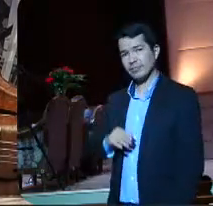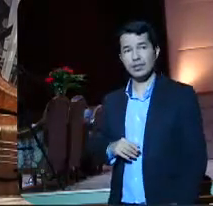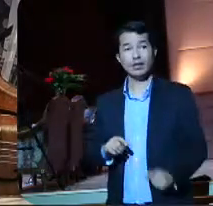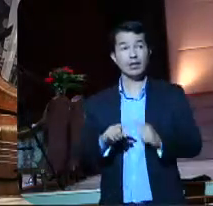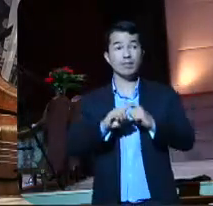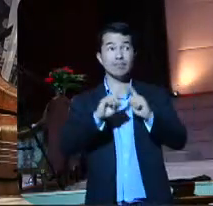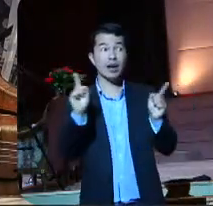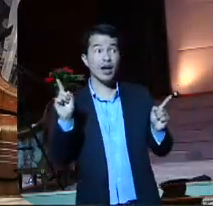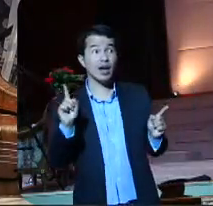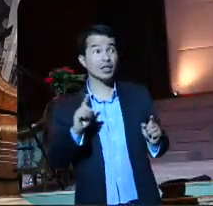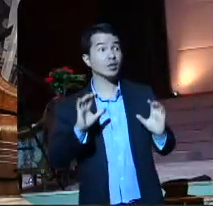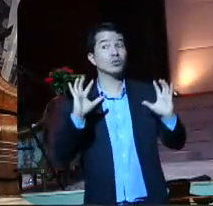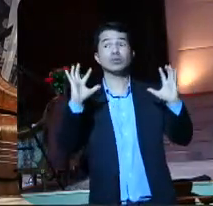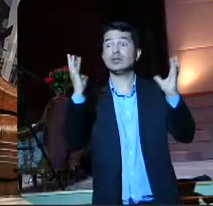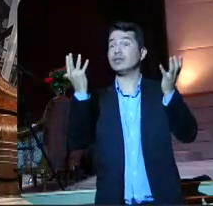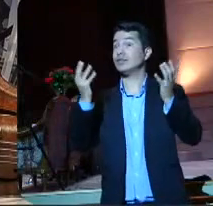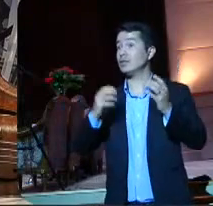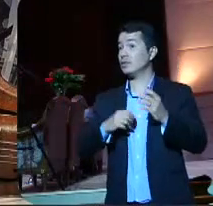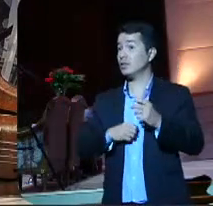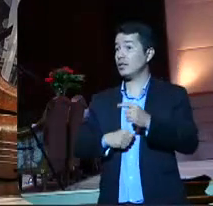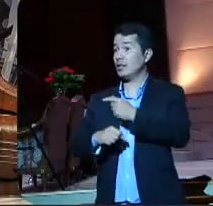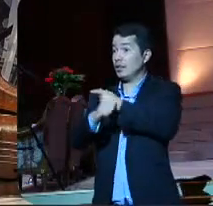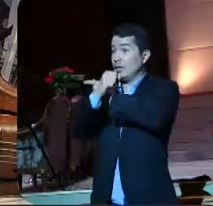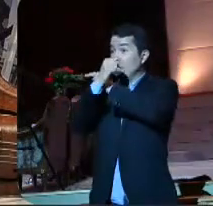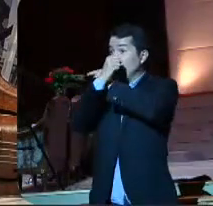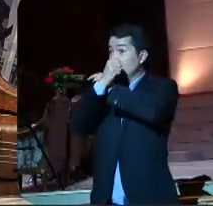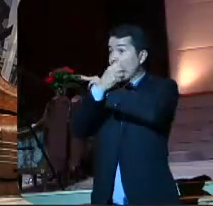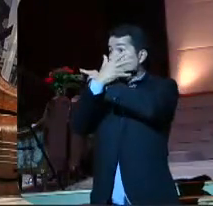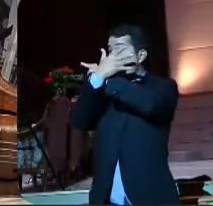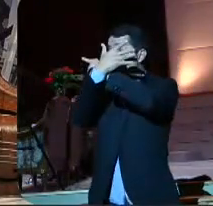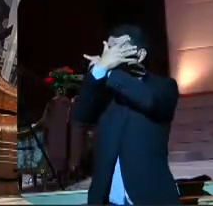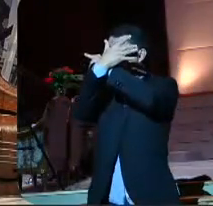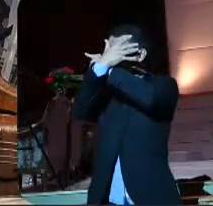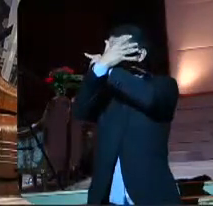galo canta pela segunda vez,